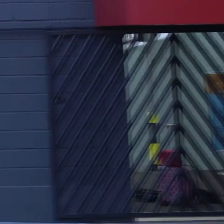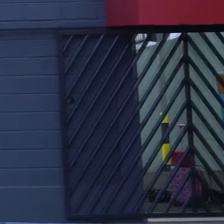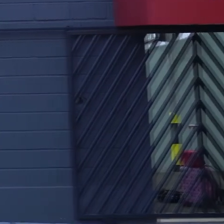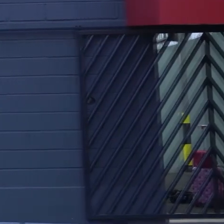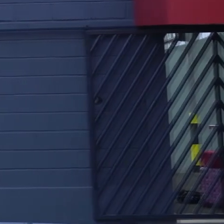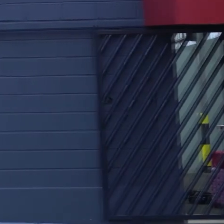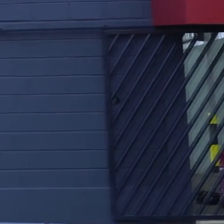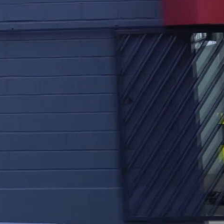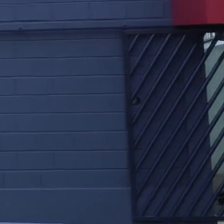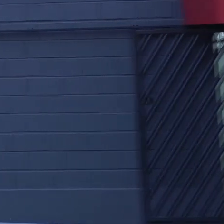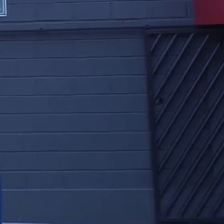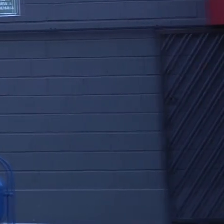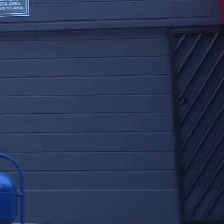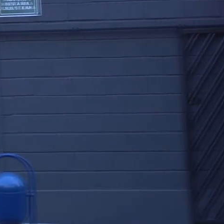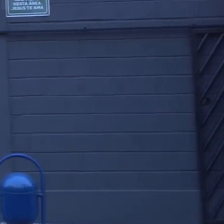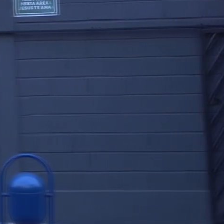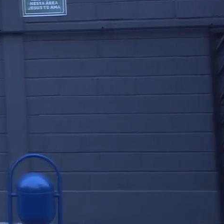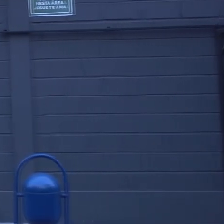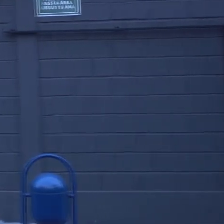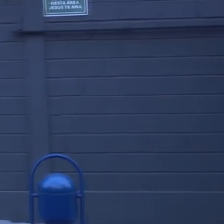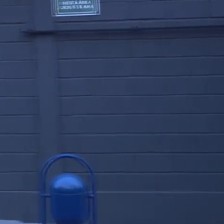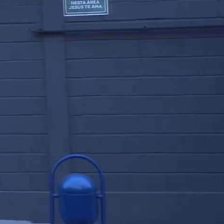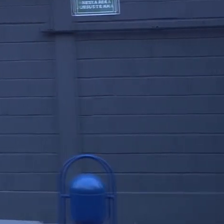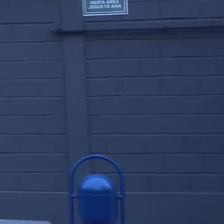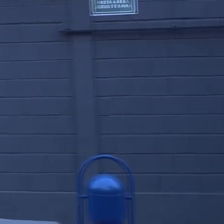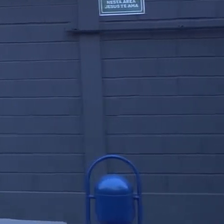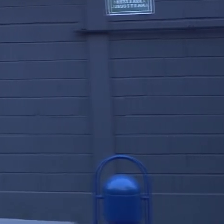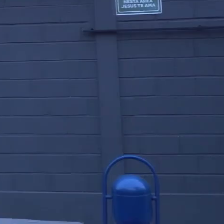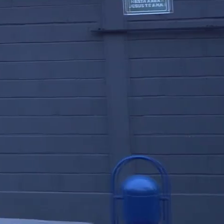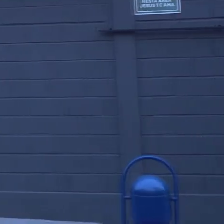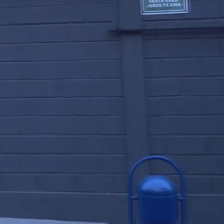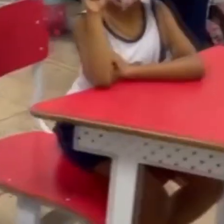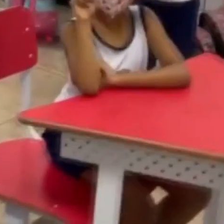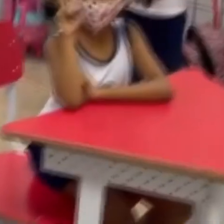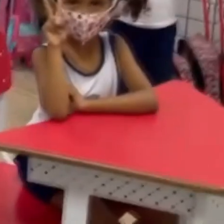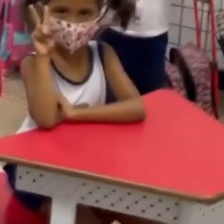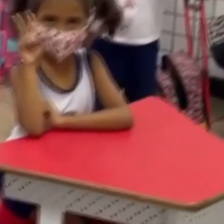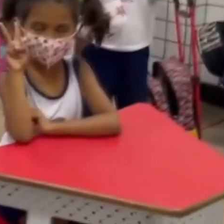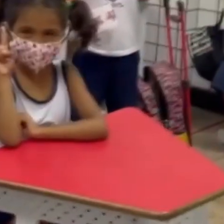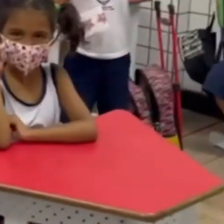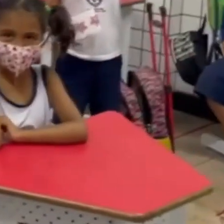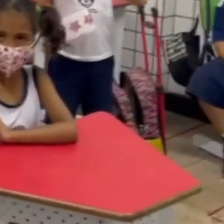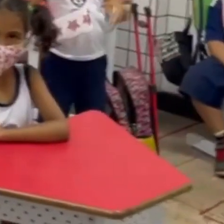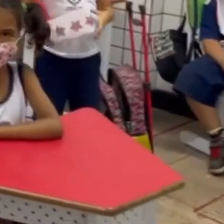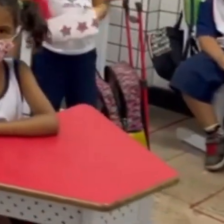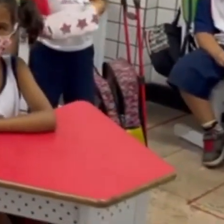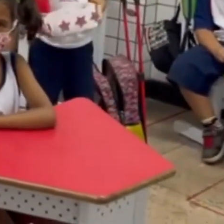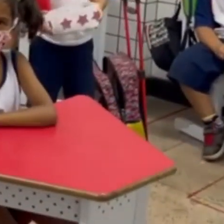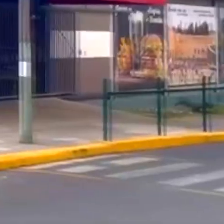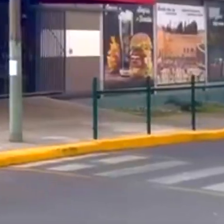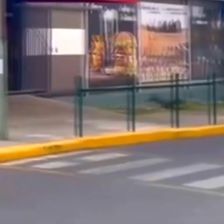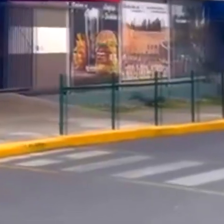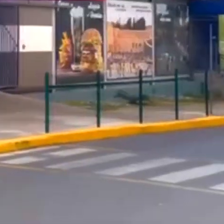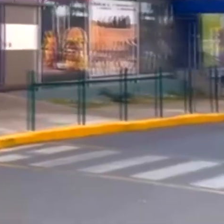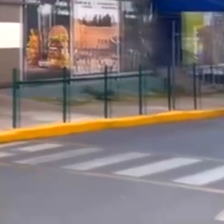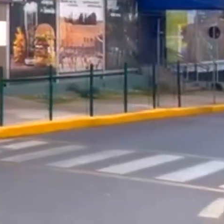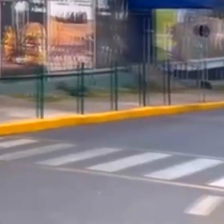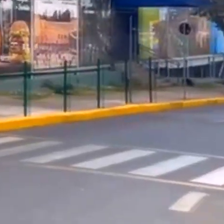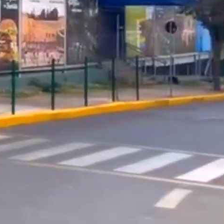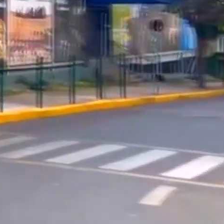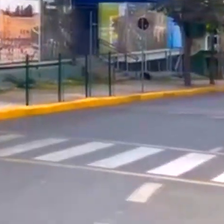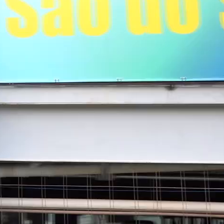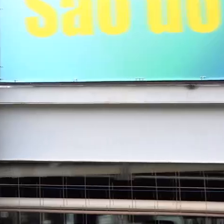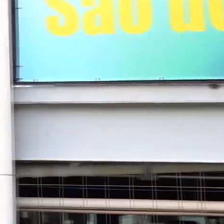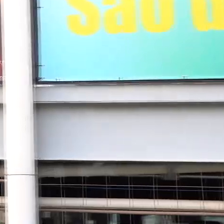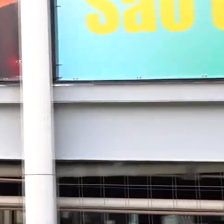filho de 4 meses em diante até o ensino fundamental, preparando-o para uma vida de prosperidade,